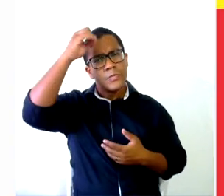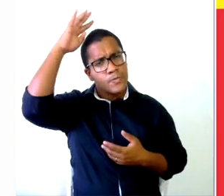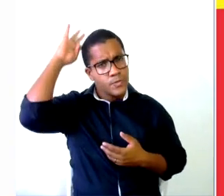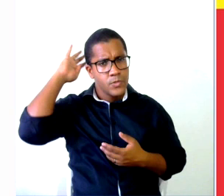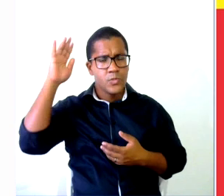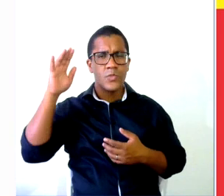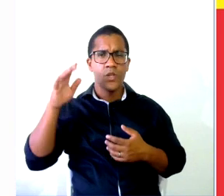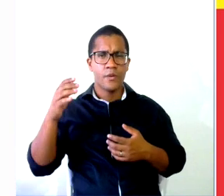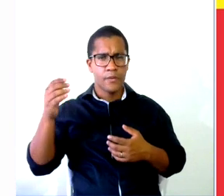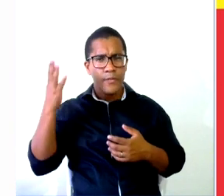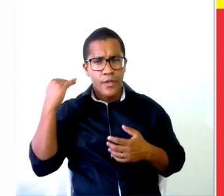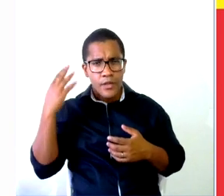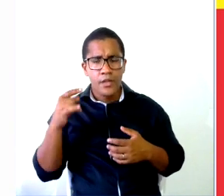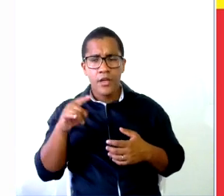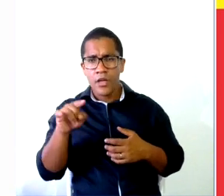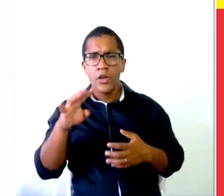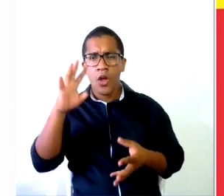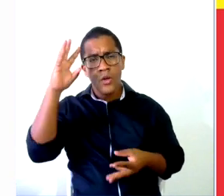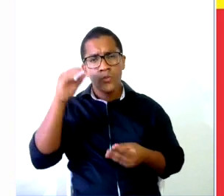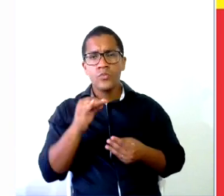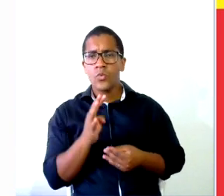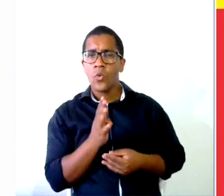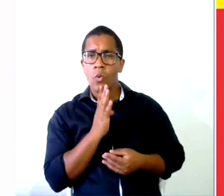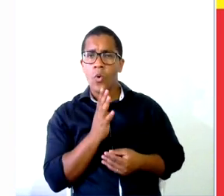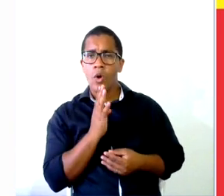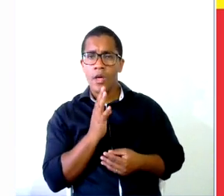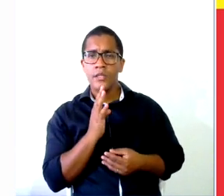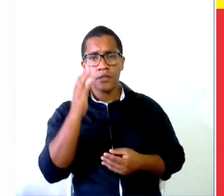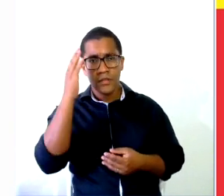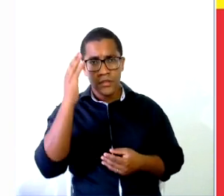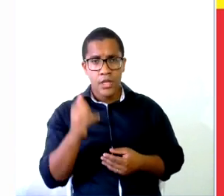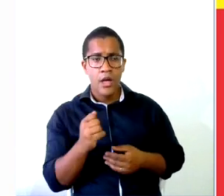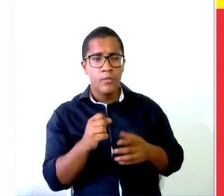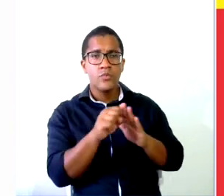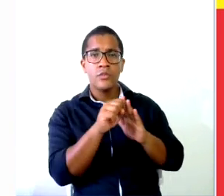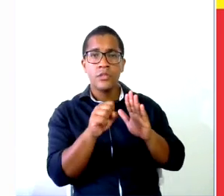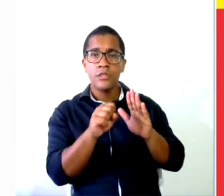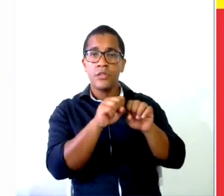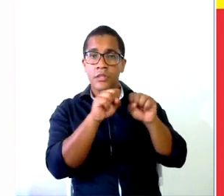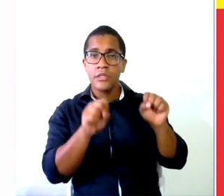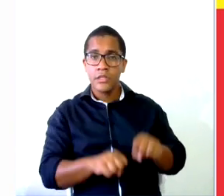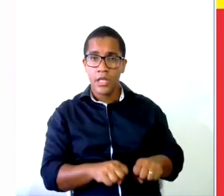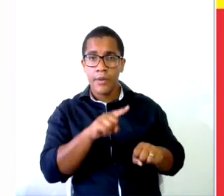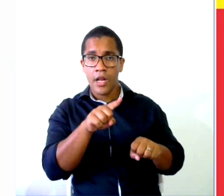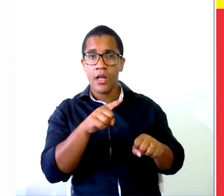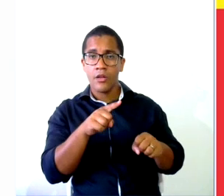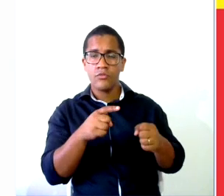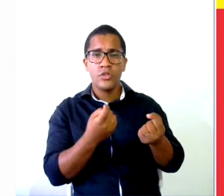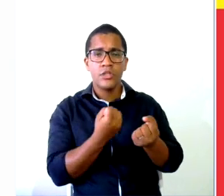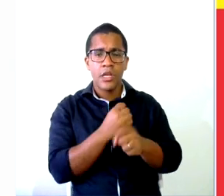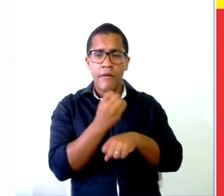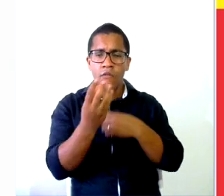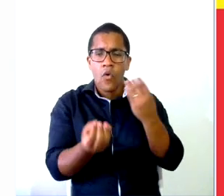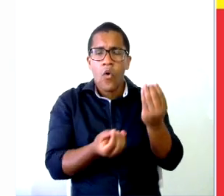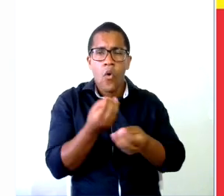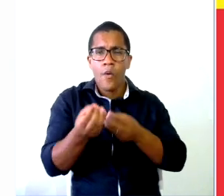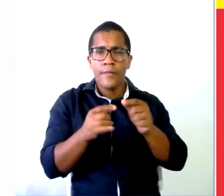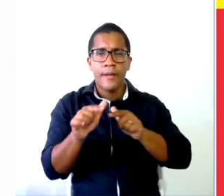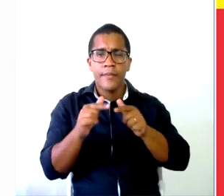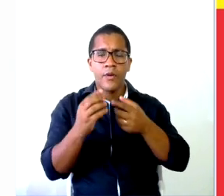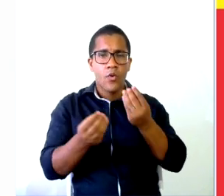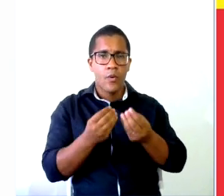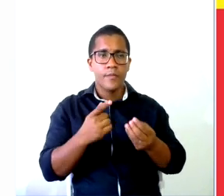um sistema incentivador para o escravo. Então, mediante o